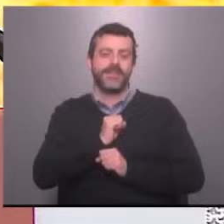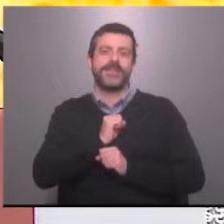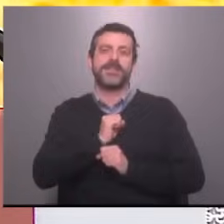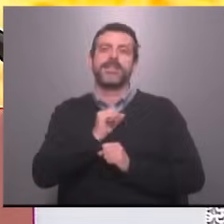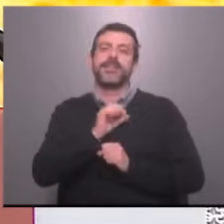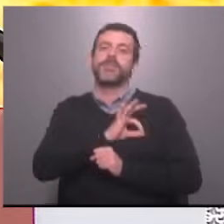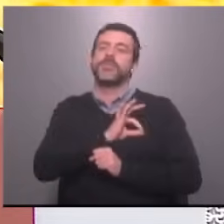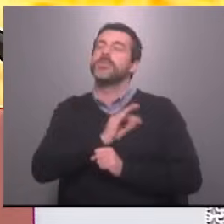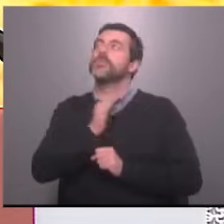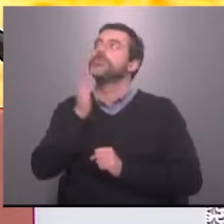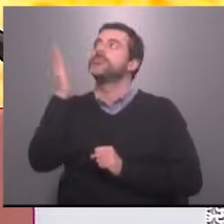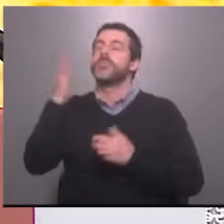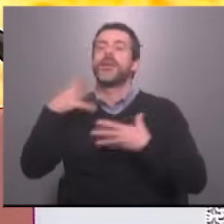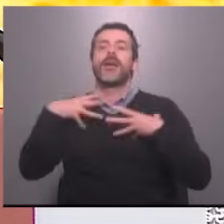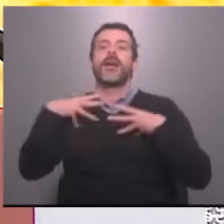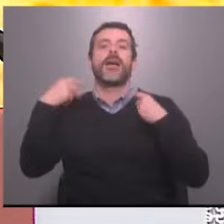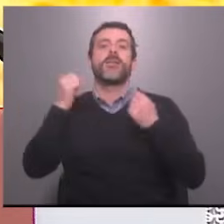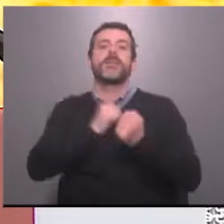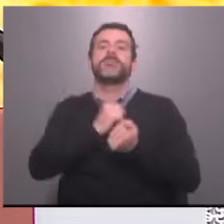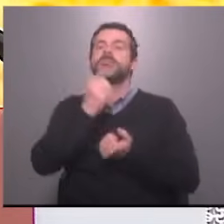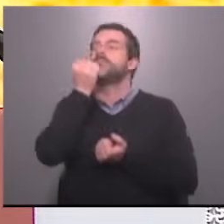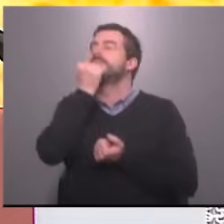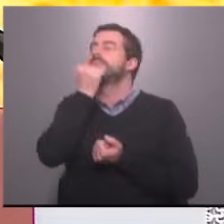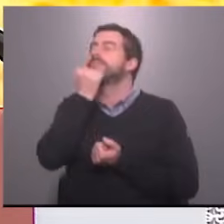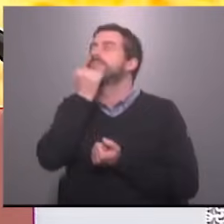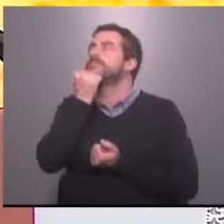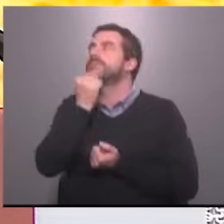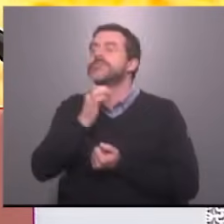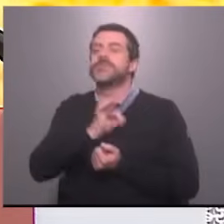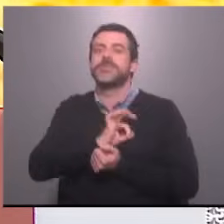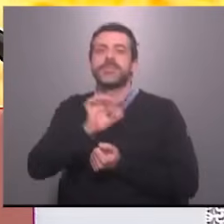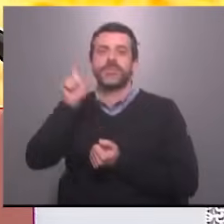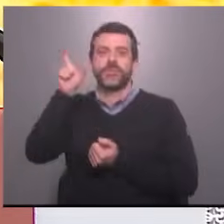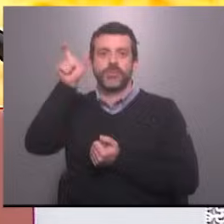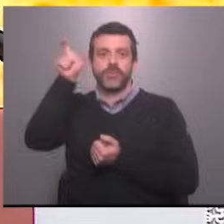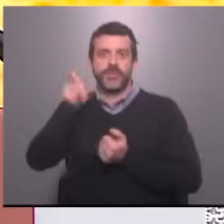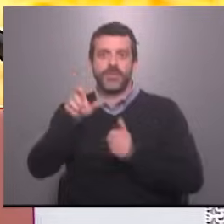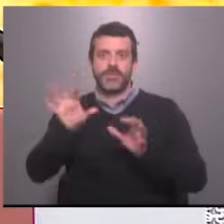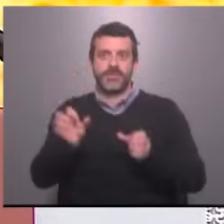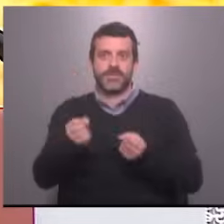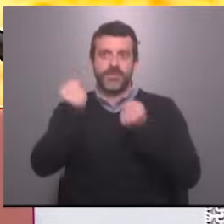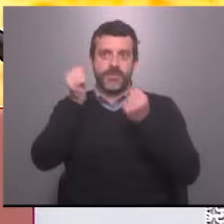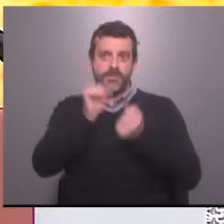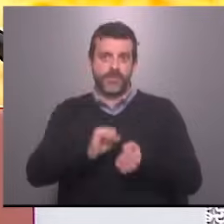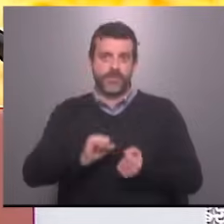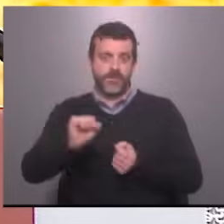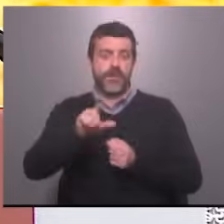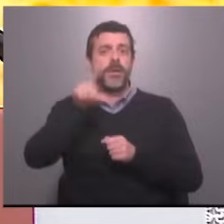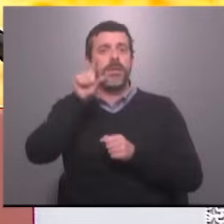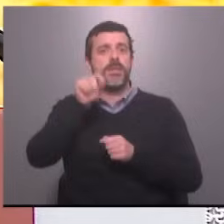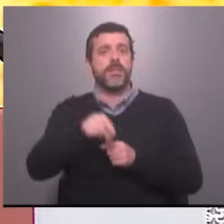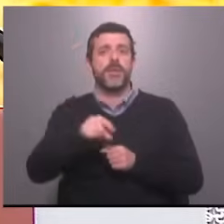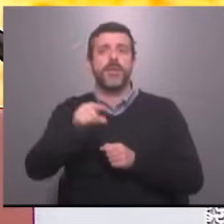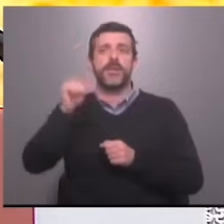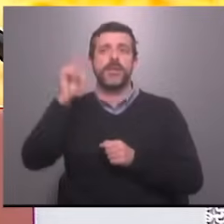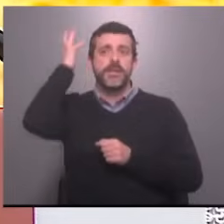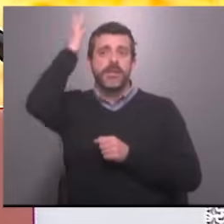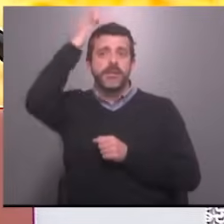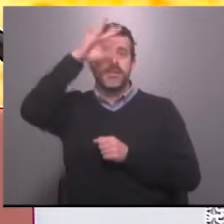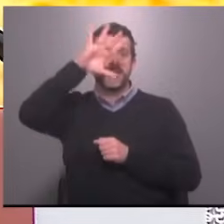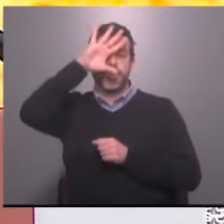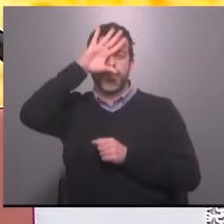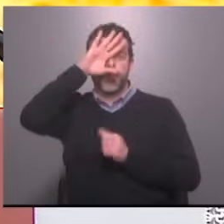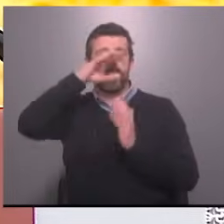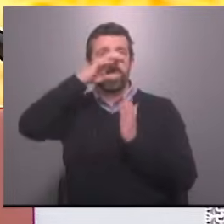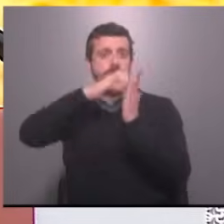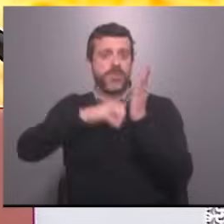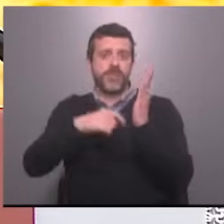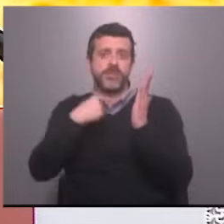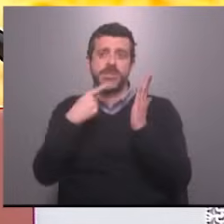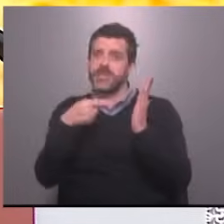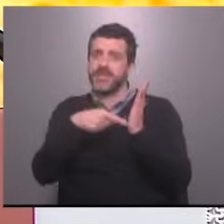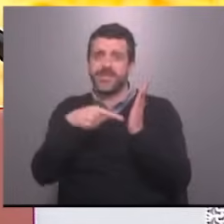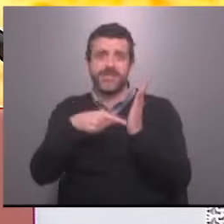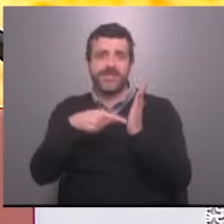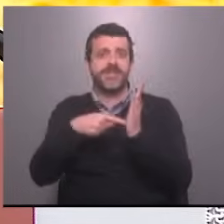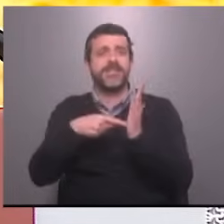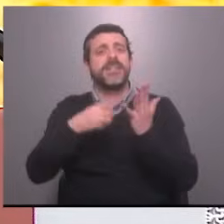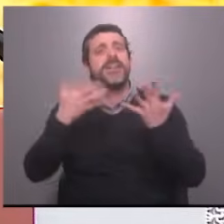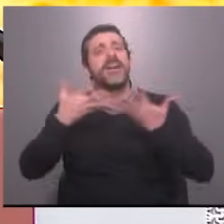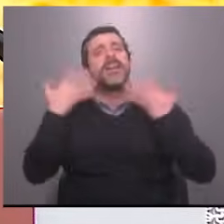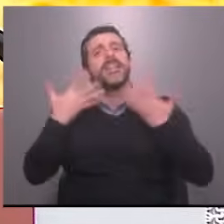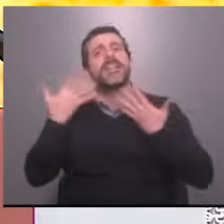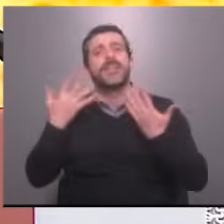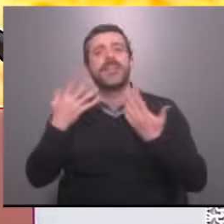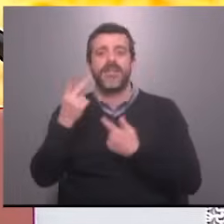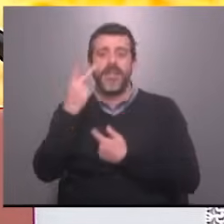se alegra em Deus, meu Salvador. E também São Paulo, na segunda leitura, nos exortava à